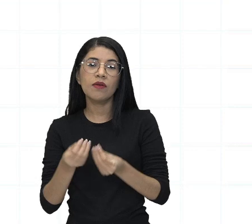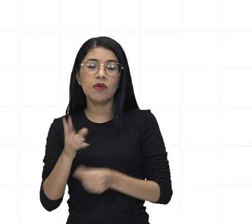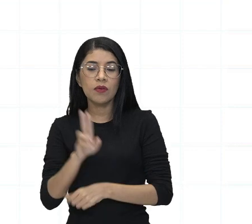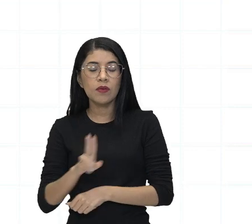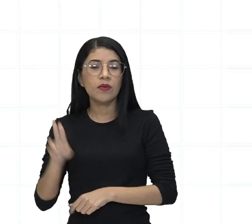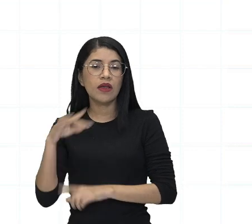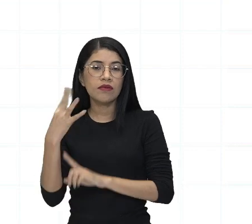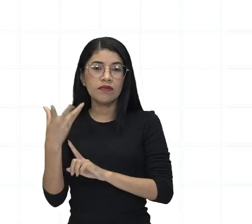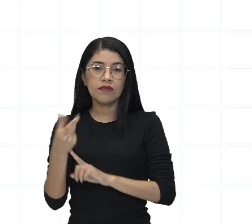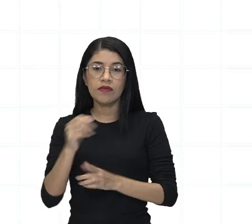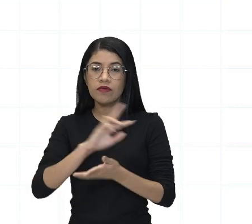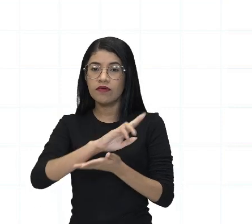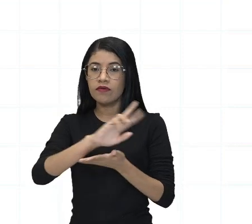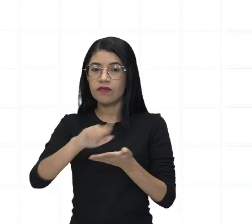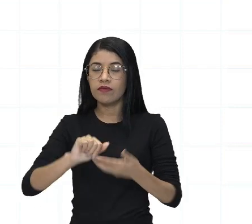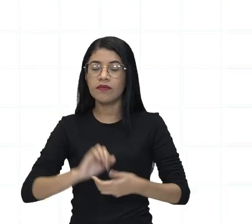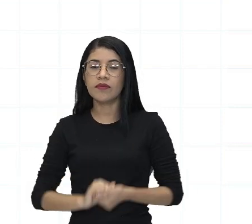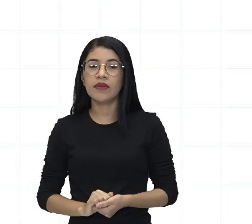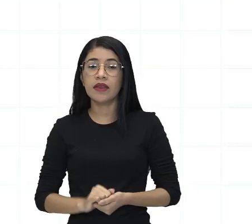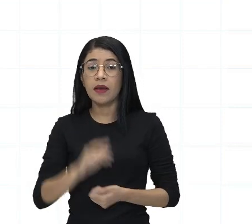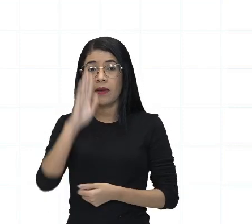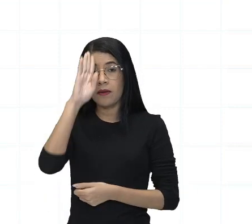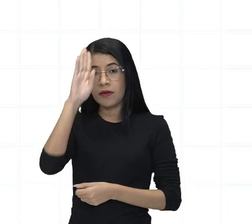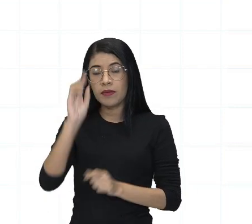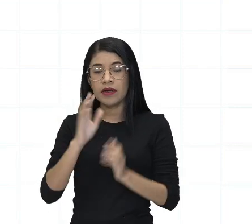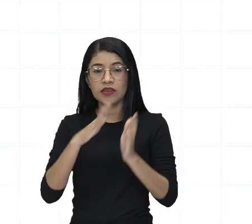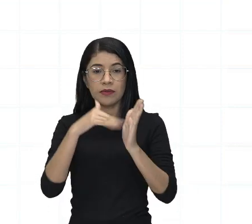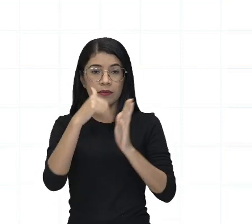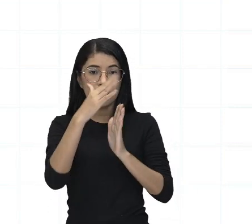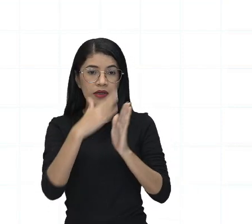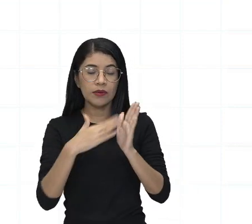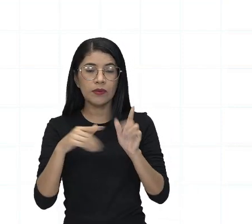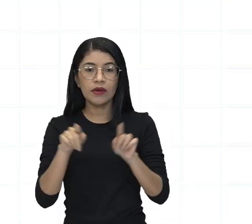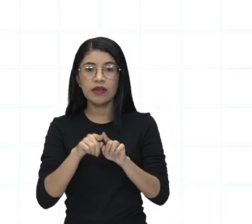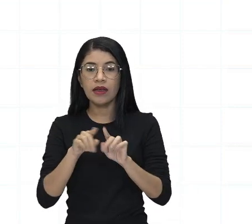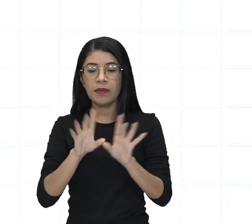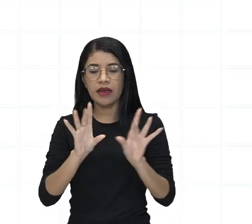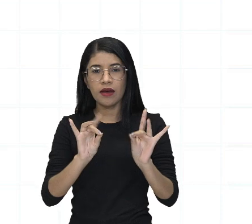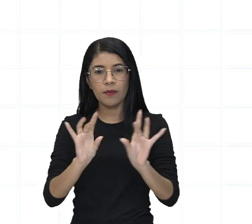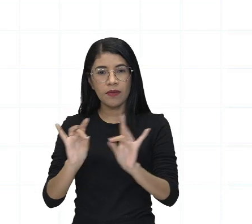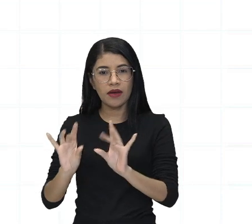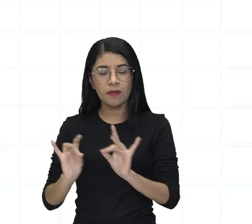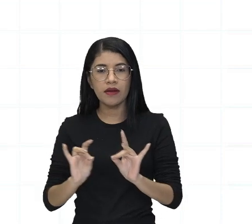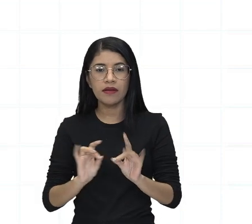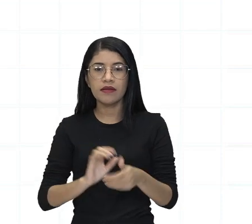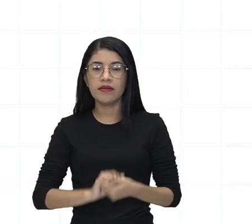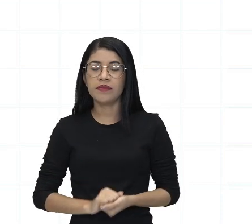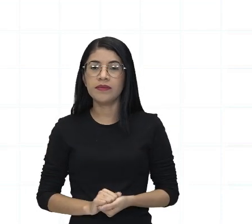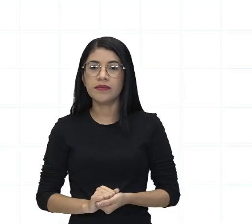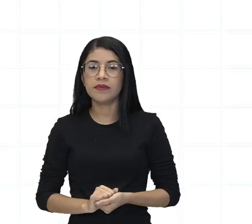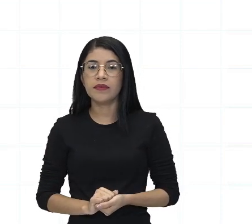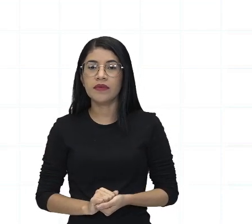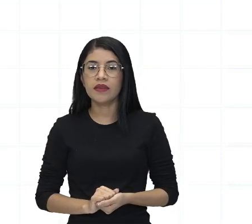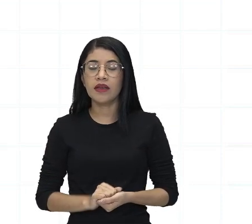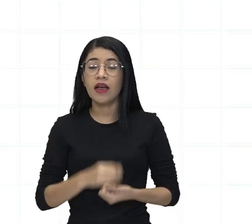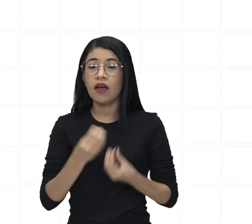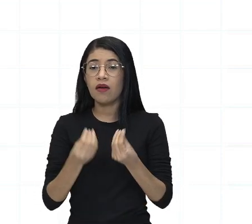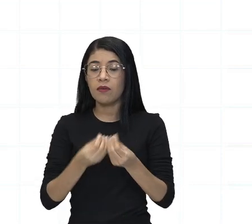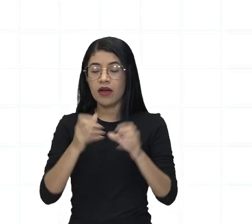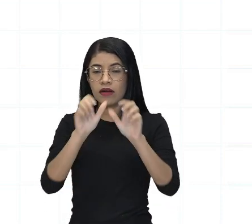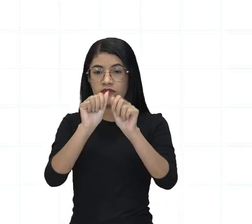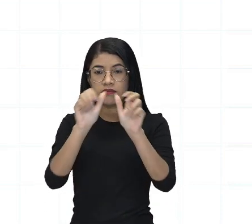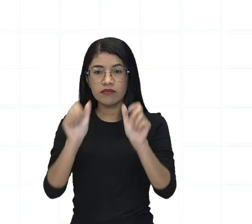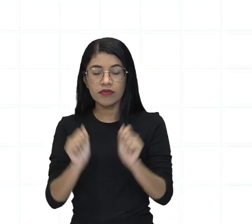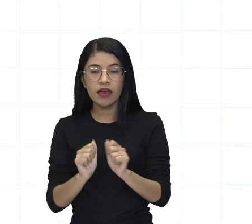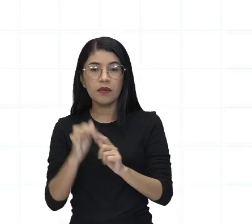das obras de arte, especialmente na pintura e na colagem. As formas nas obras podem